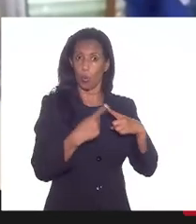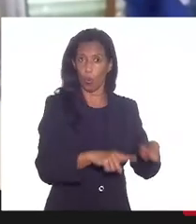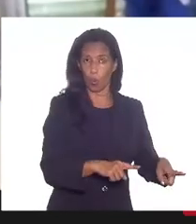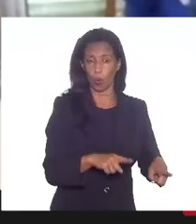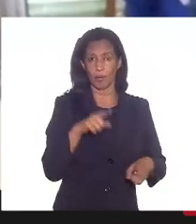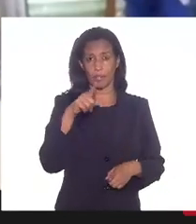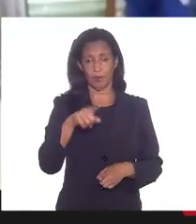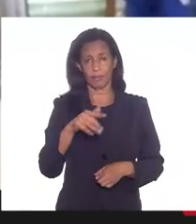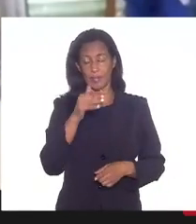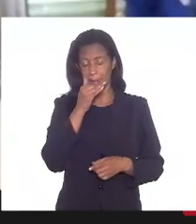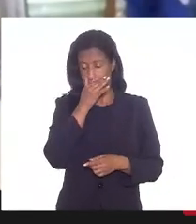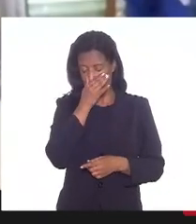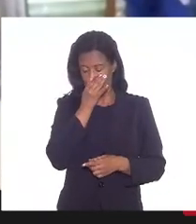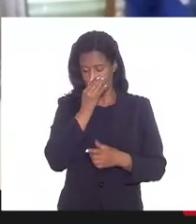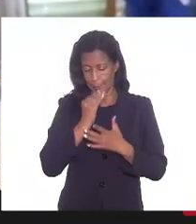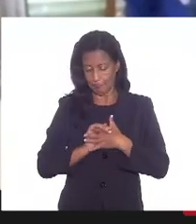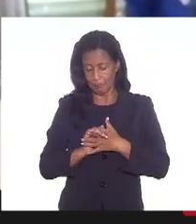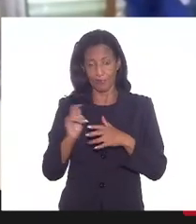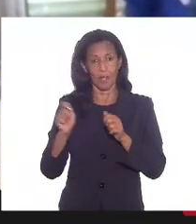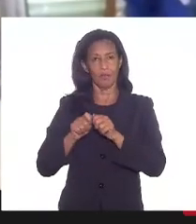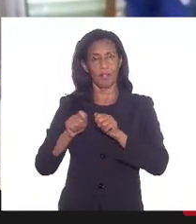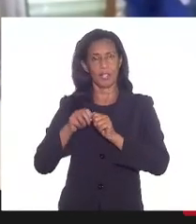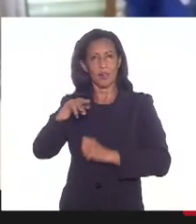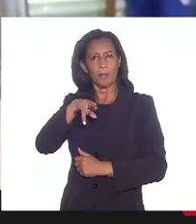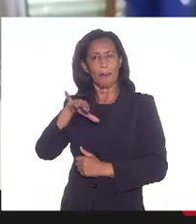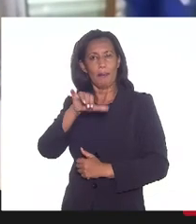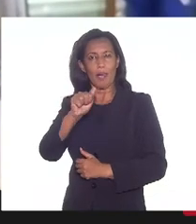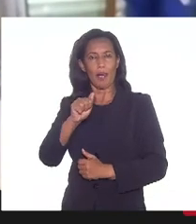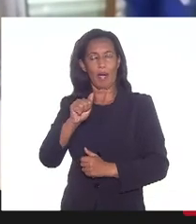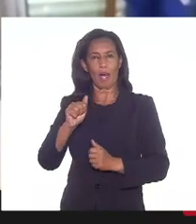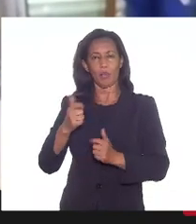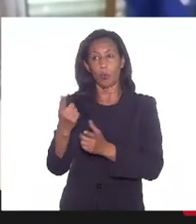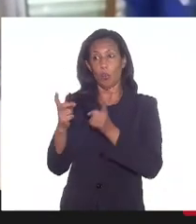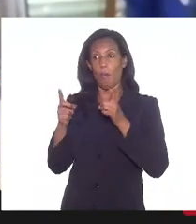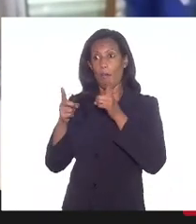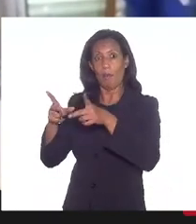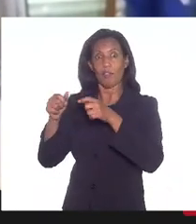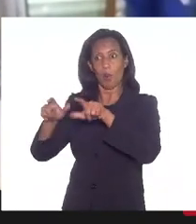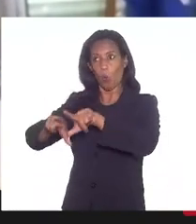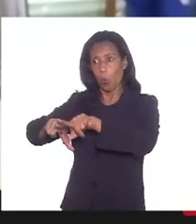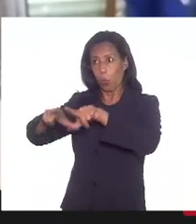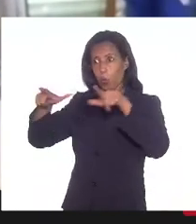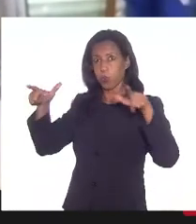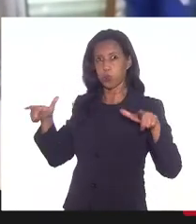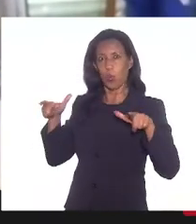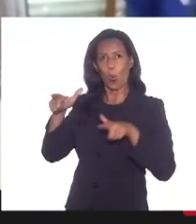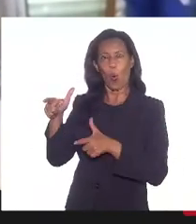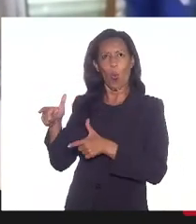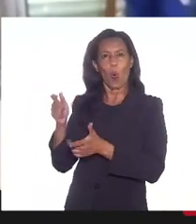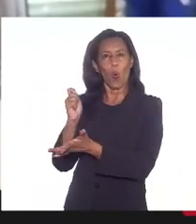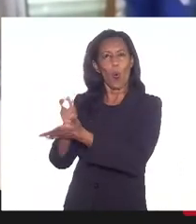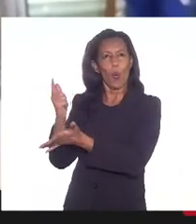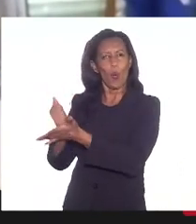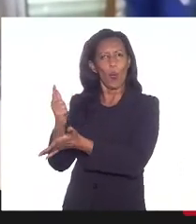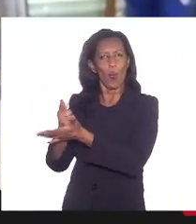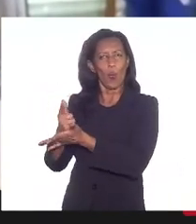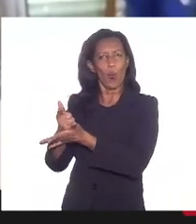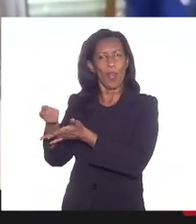um bypass direto no livre mercado para um grande consumidor, porque o grande consumidor ele gera